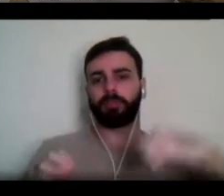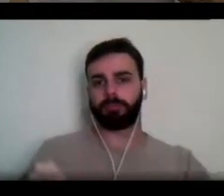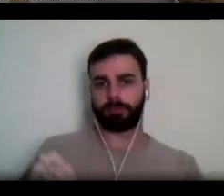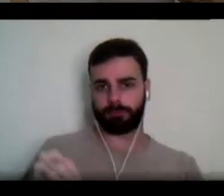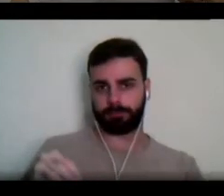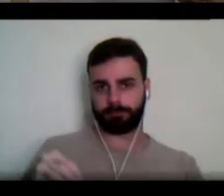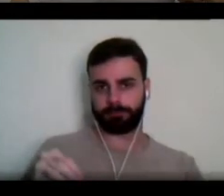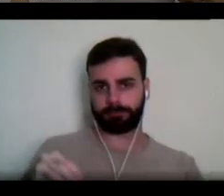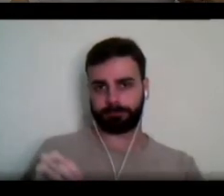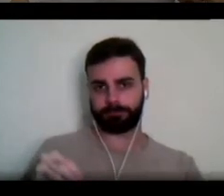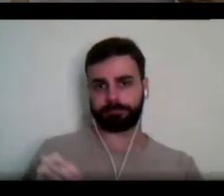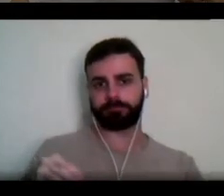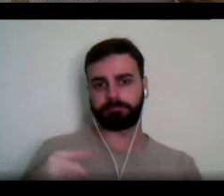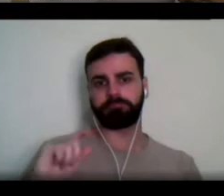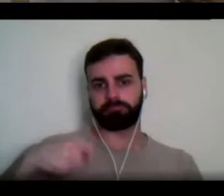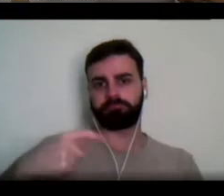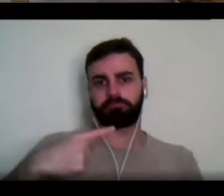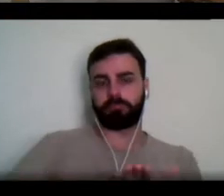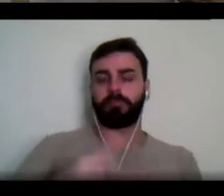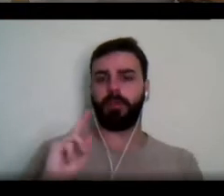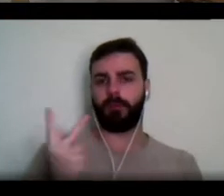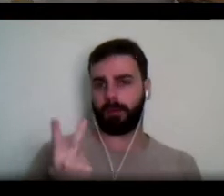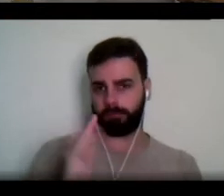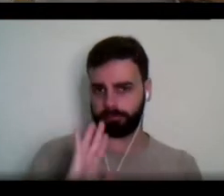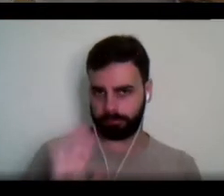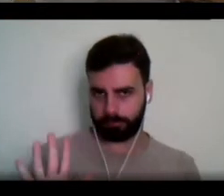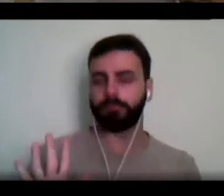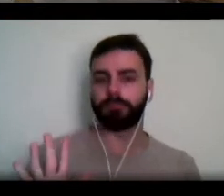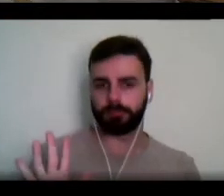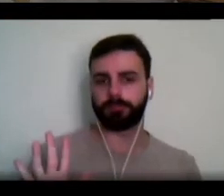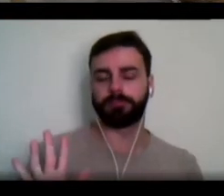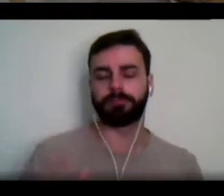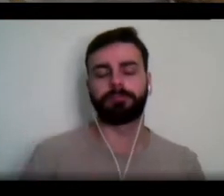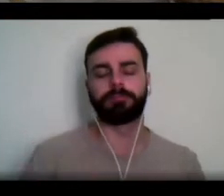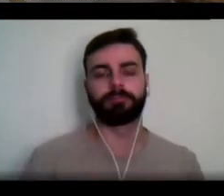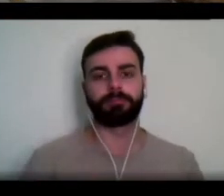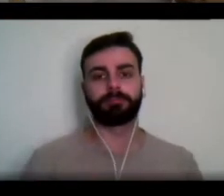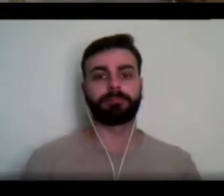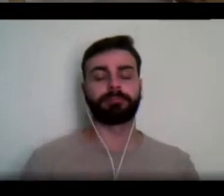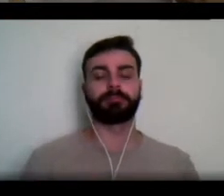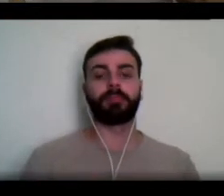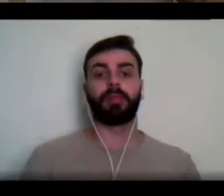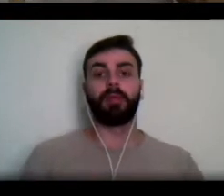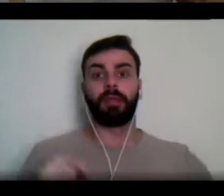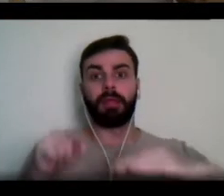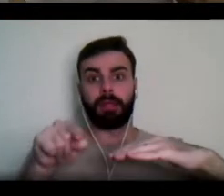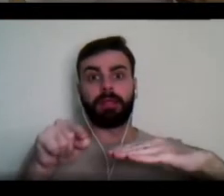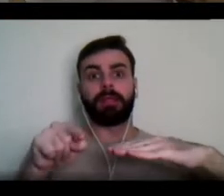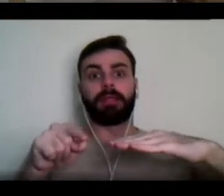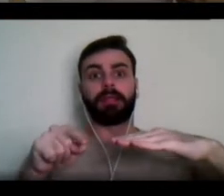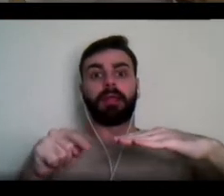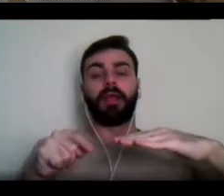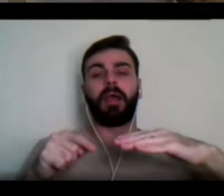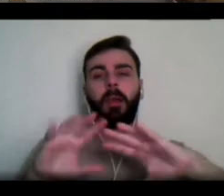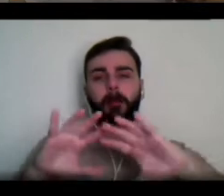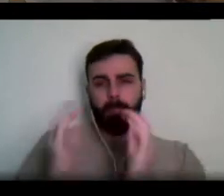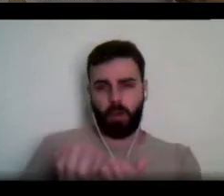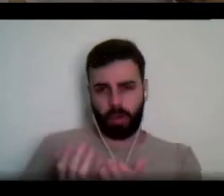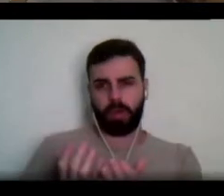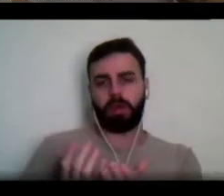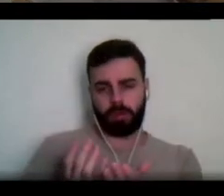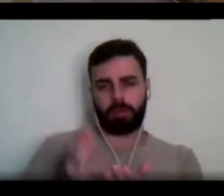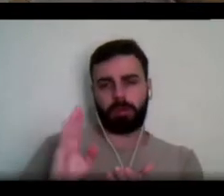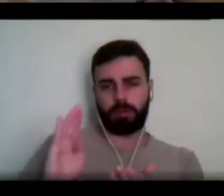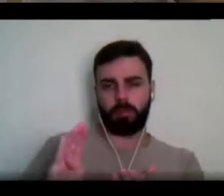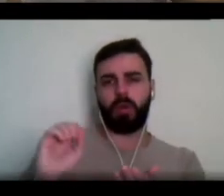20 metros, que eu vou chamar de H de uma vez, tá? Então, a primeira bola, que eu vou chamar de